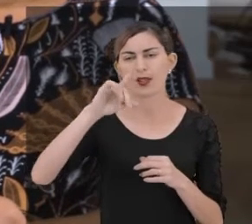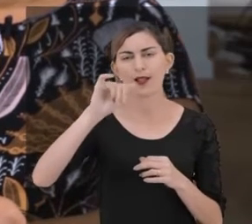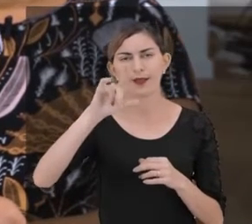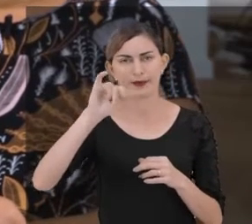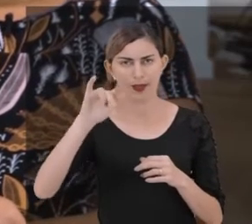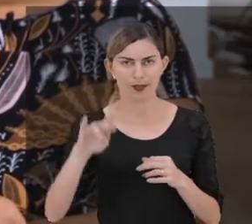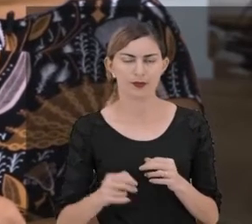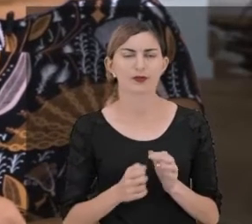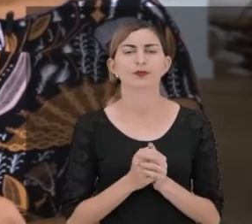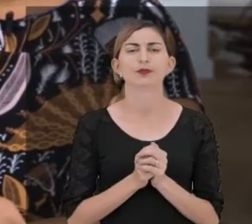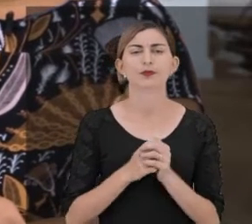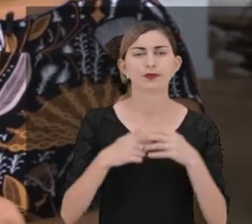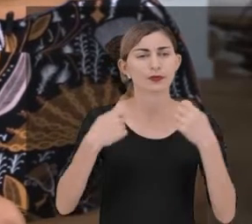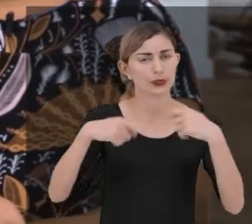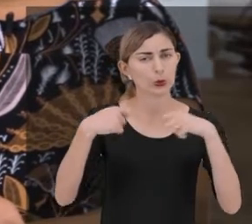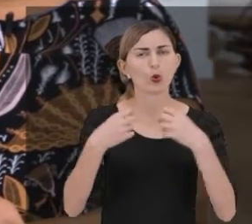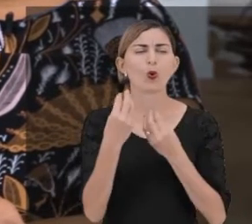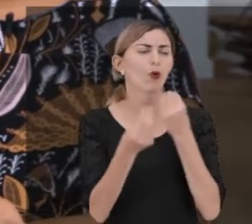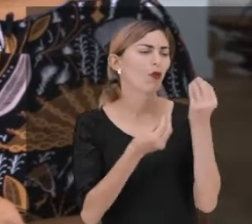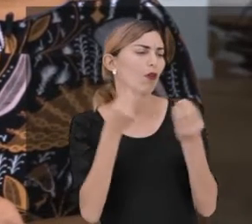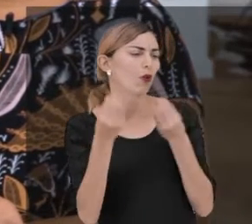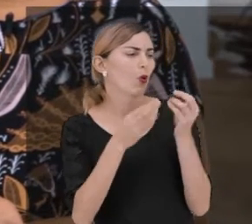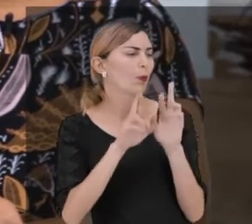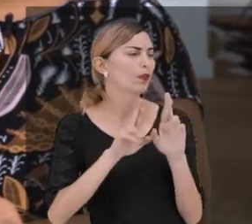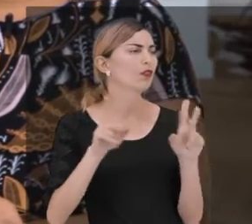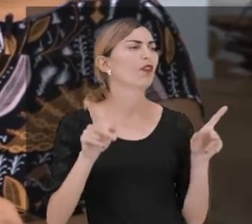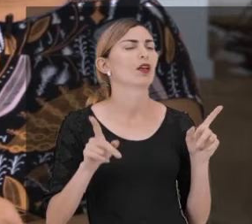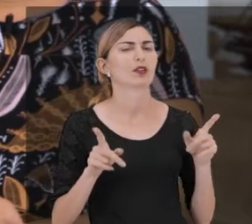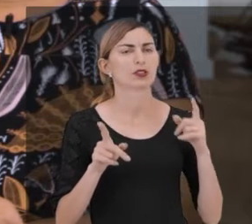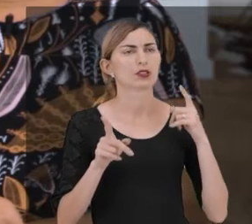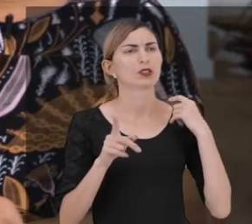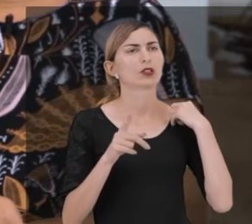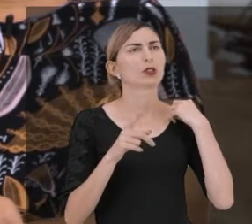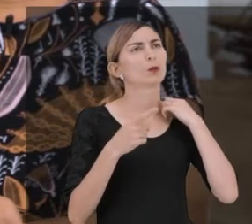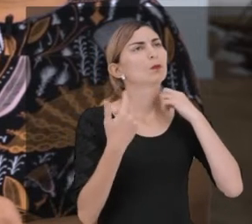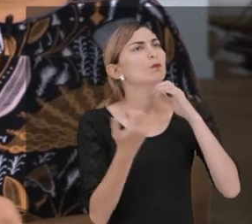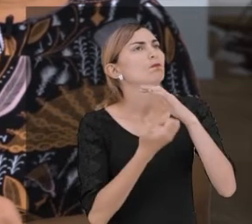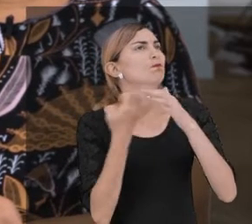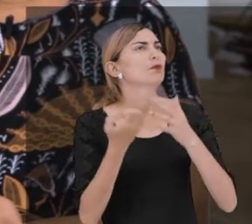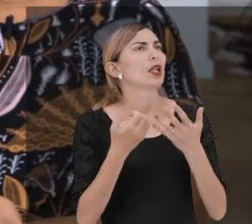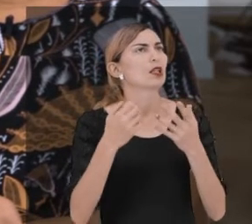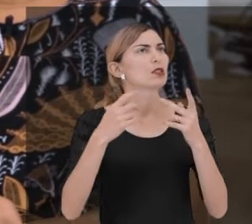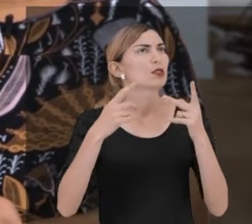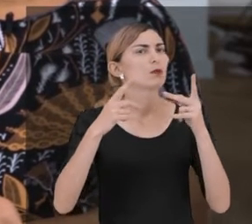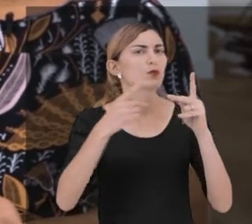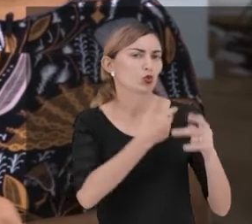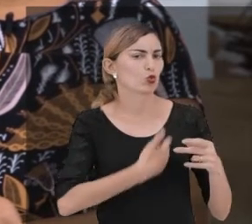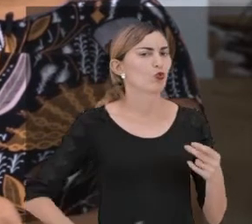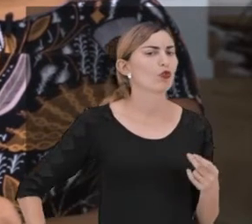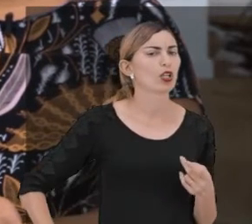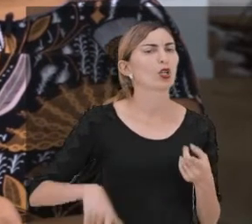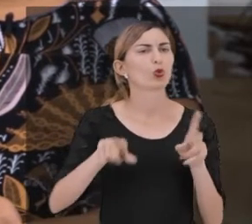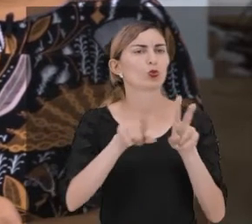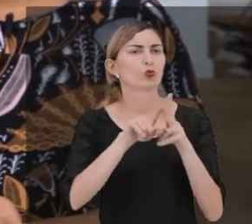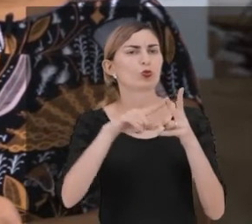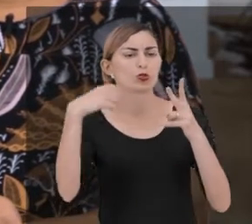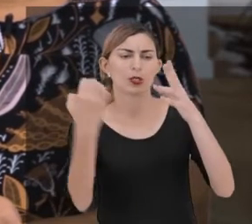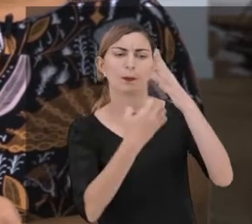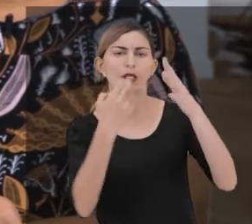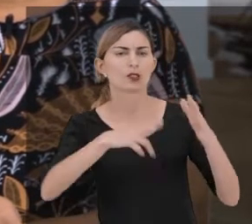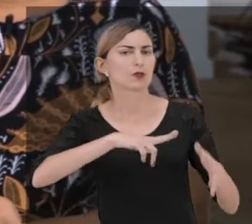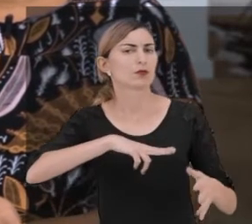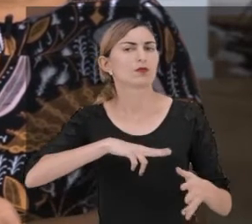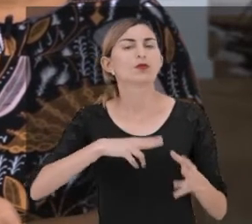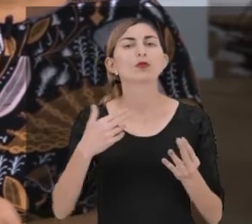modalidade. Como iria se dar a diferença assim, de uma empresa pública para uma empresa privada,